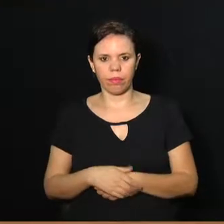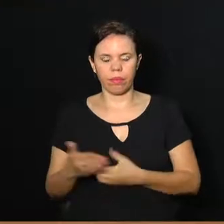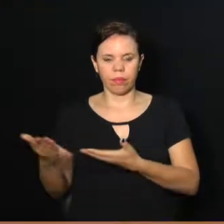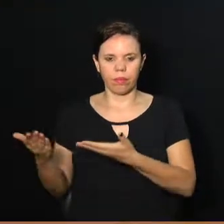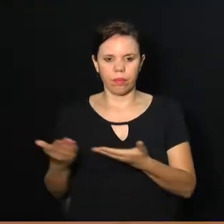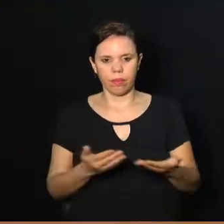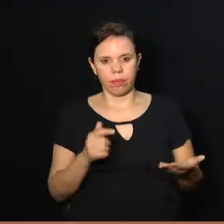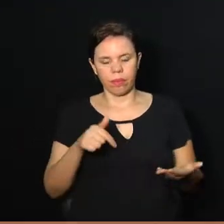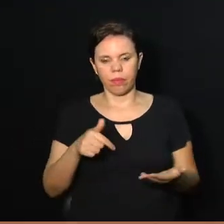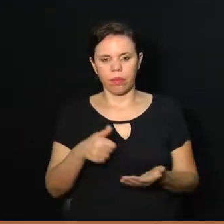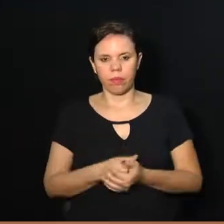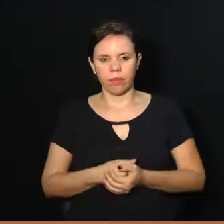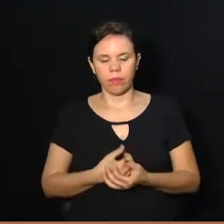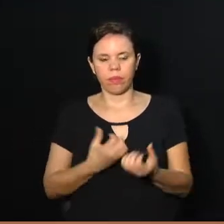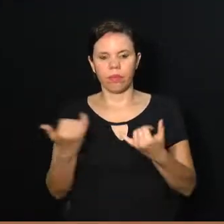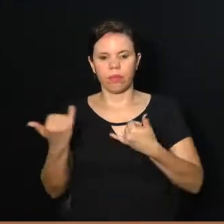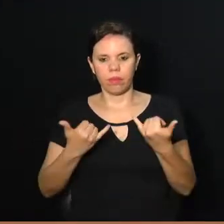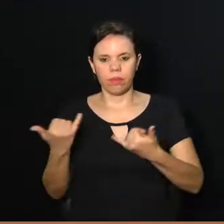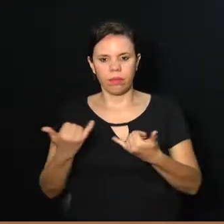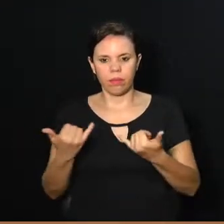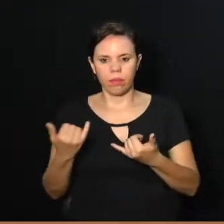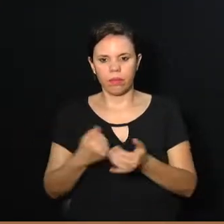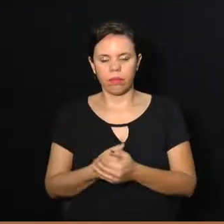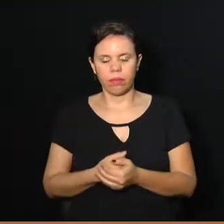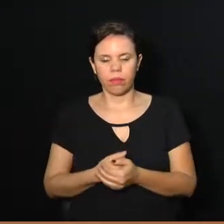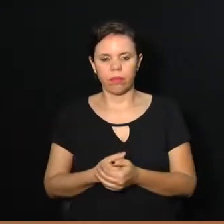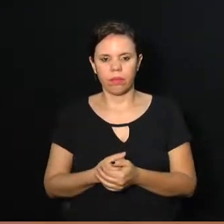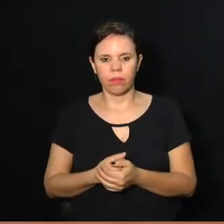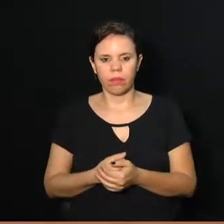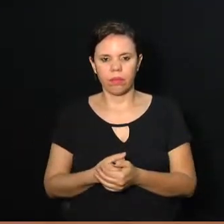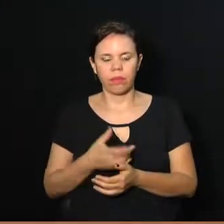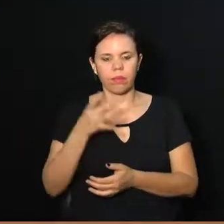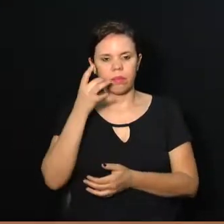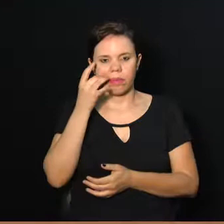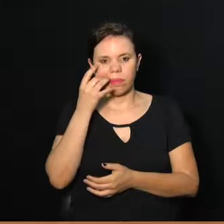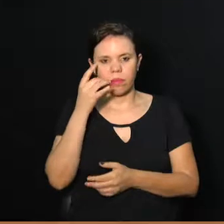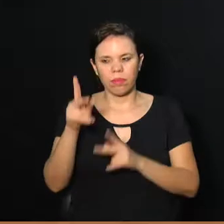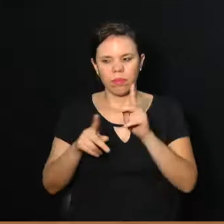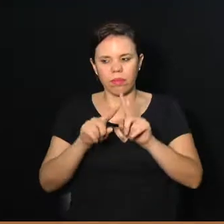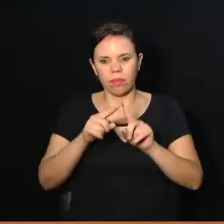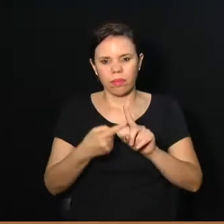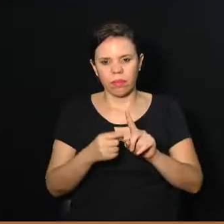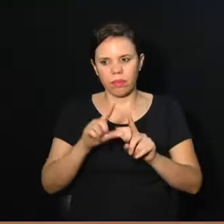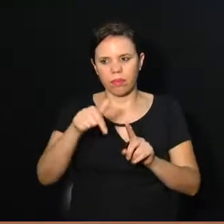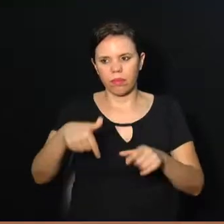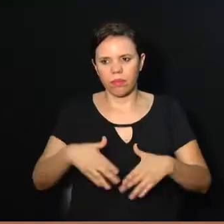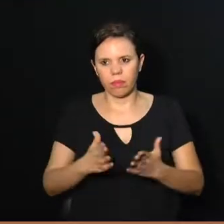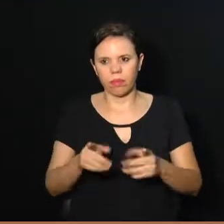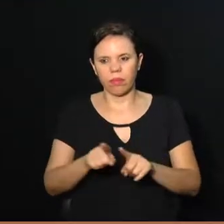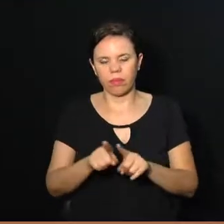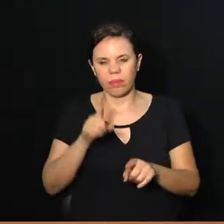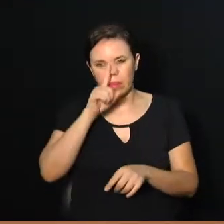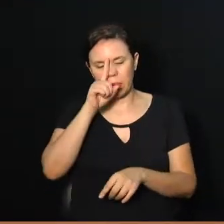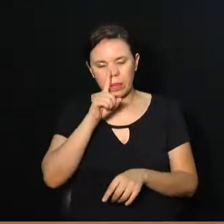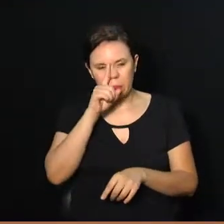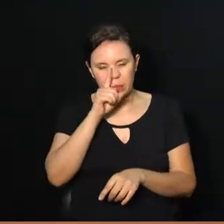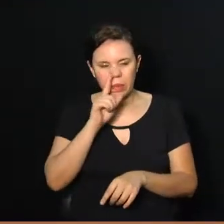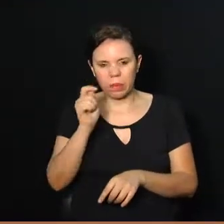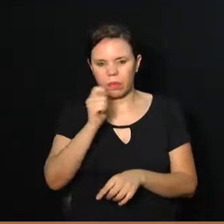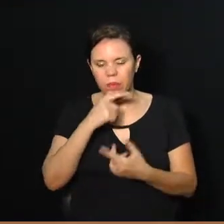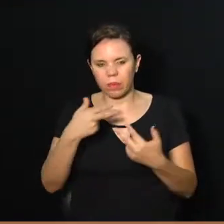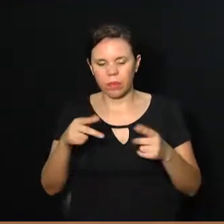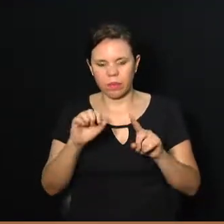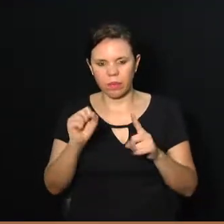receber informações referente à presença de gestantes e pós-parto em vulnerabilidade